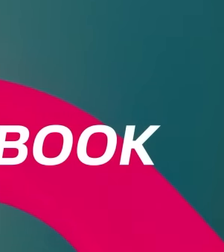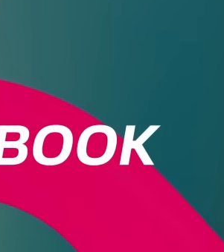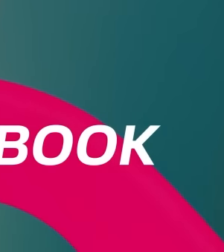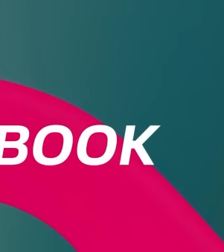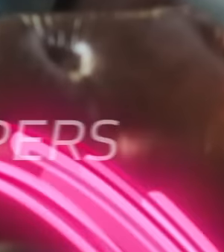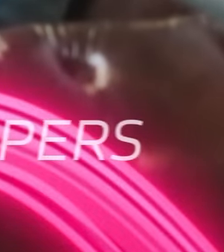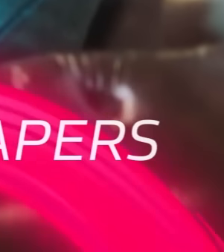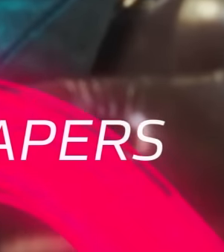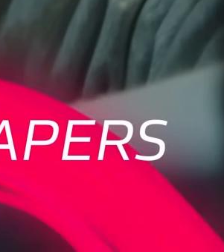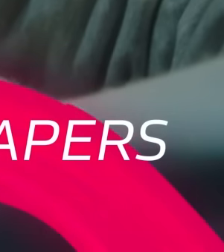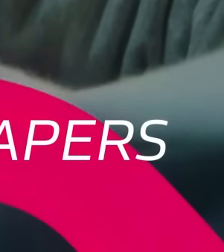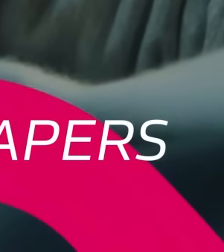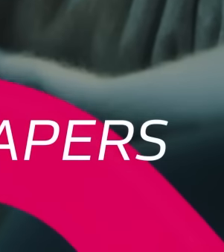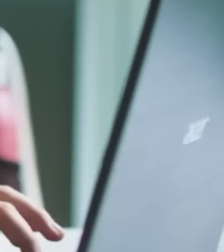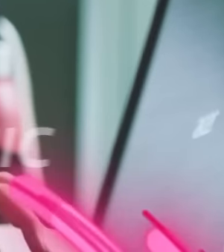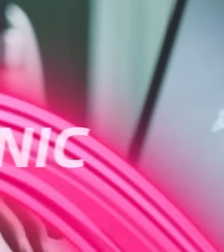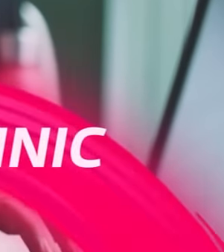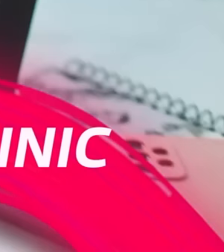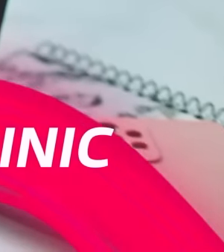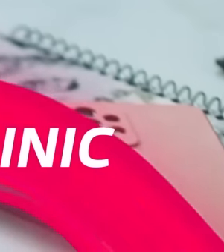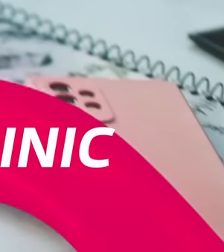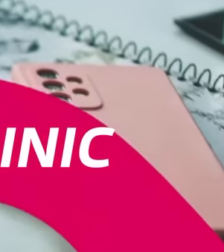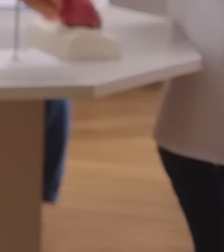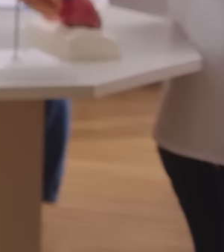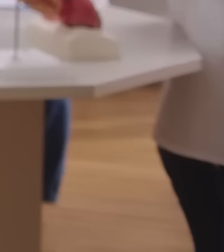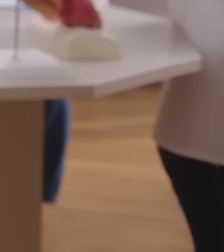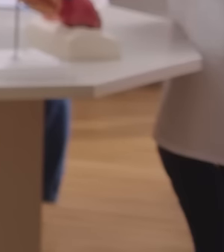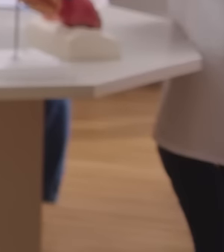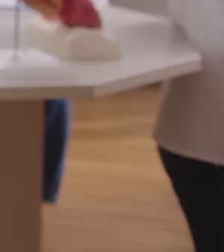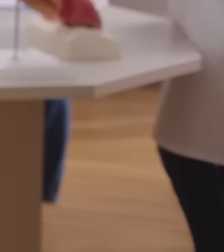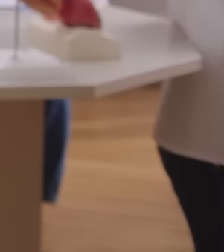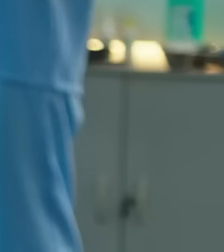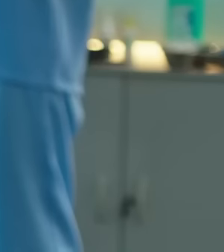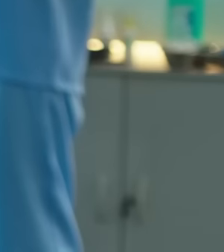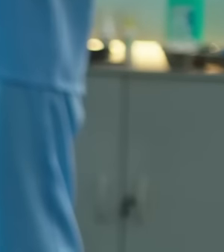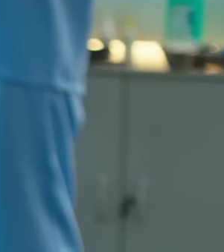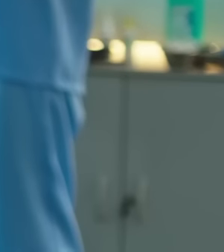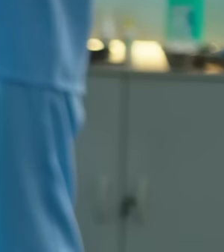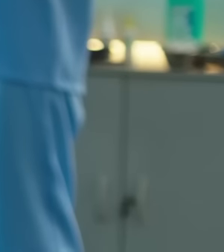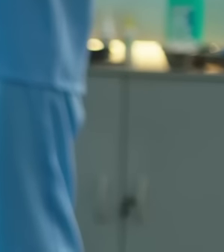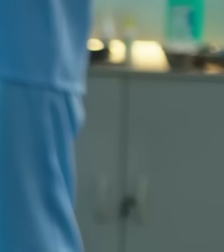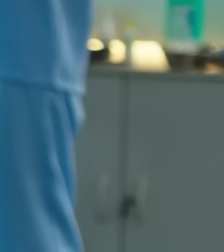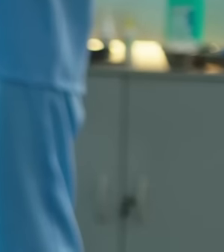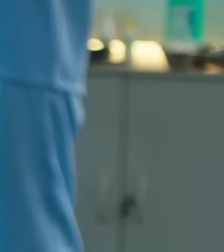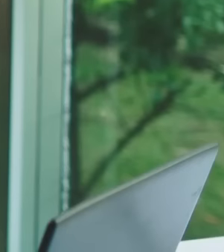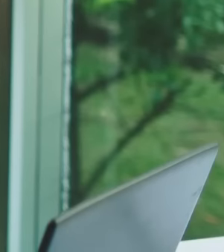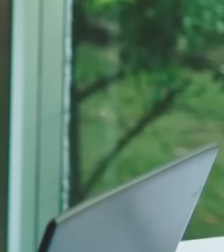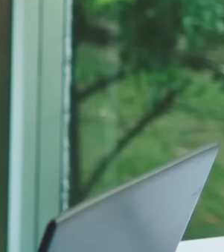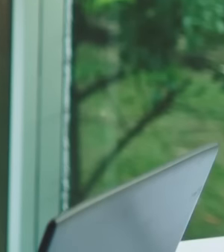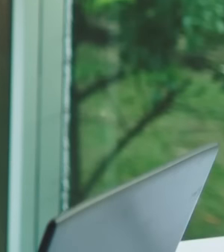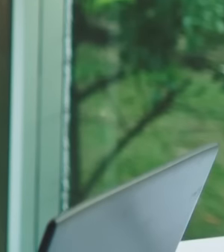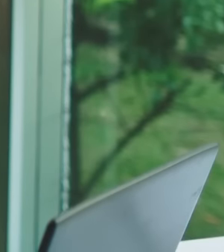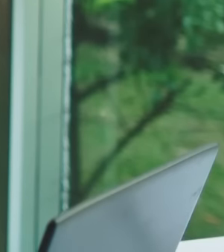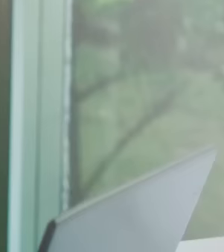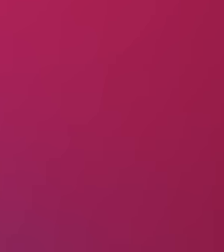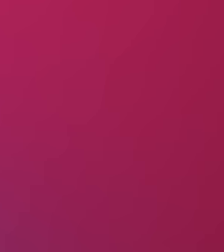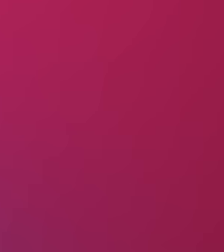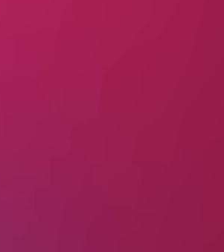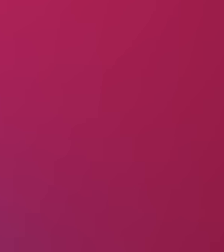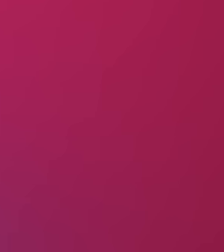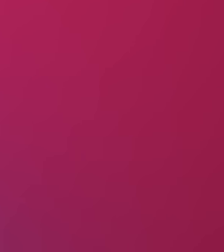médicos acompanhamos toda a sua jornada do sonho a formação da formação à prática da prática à